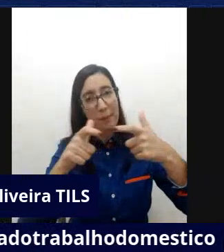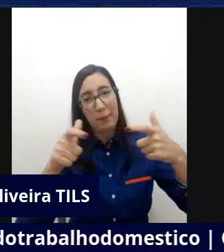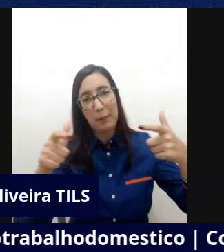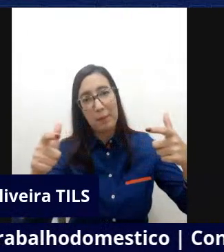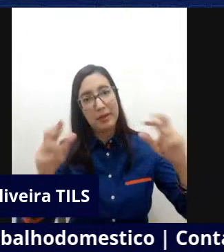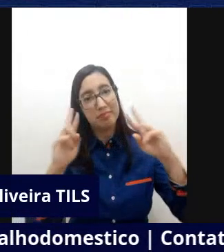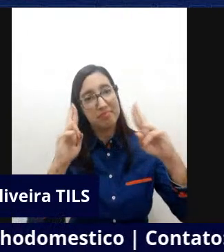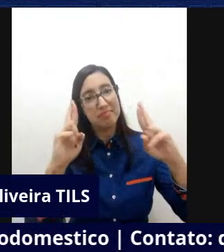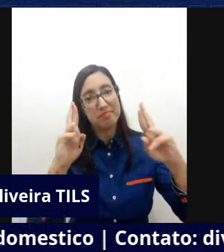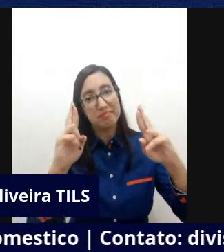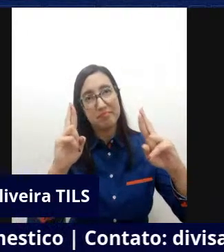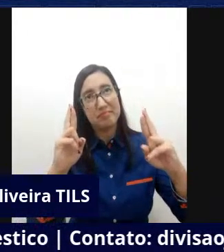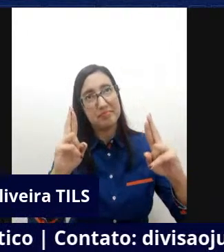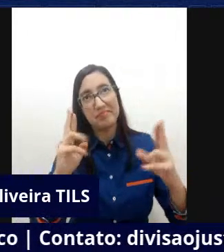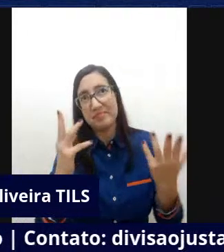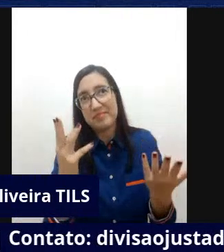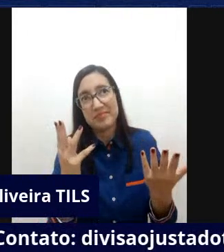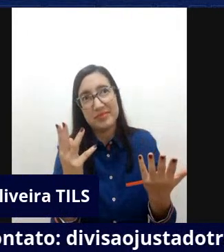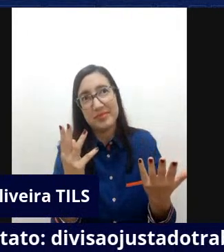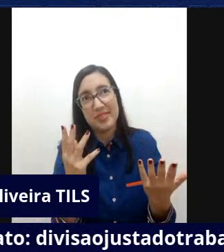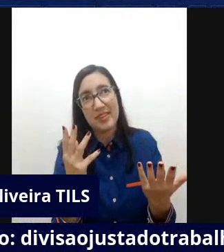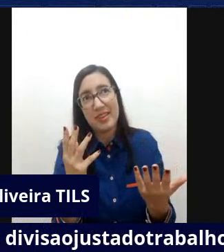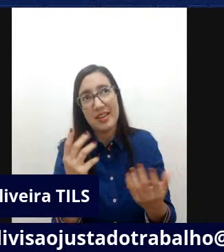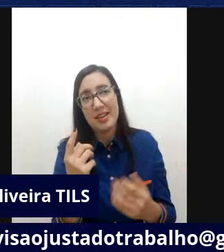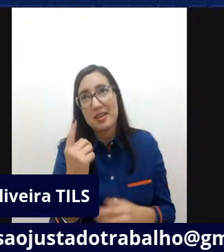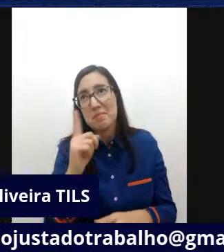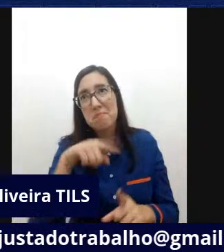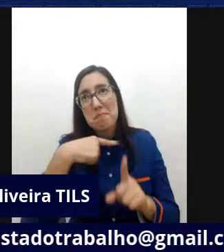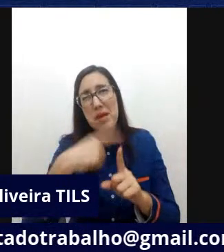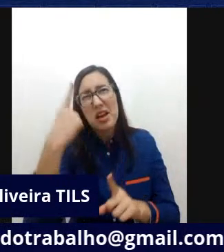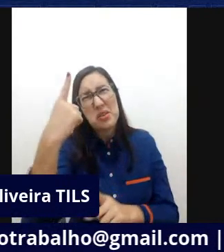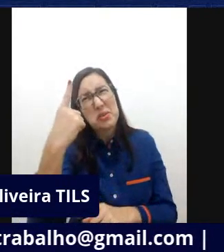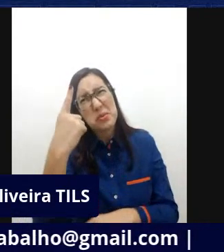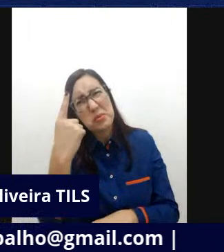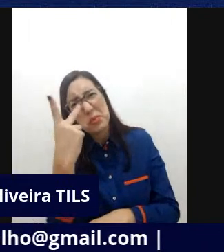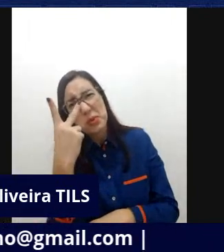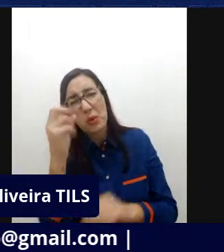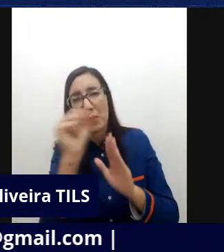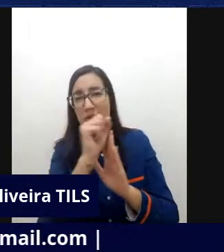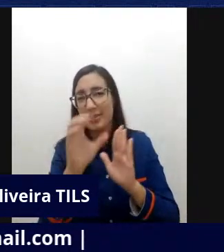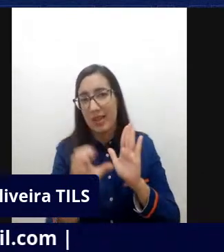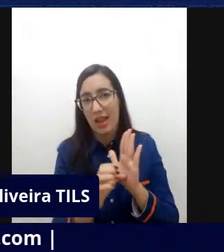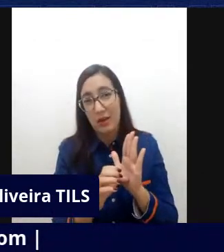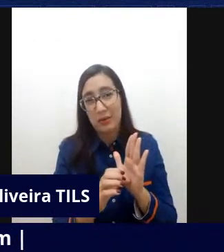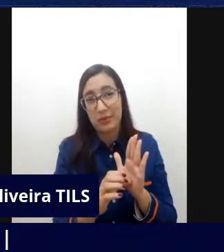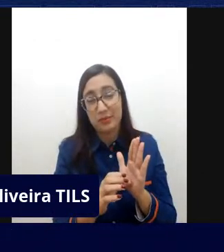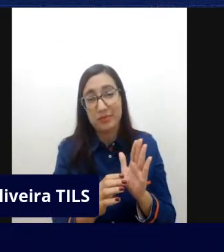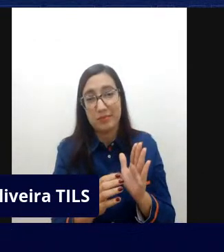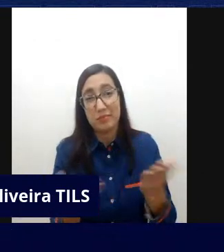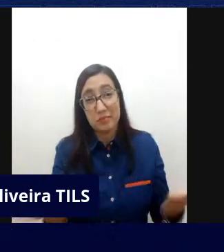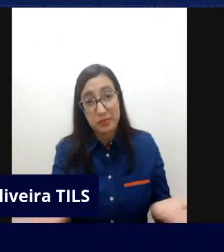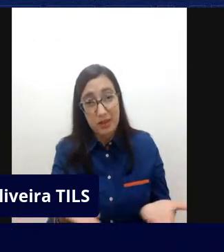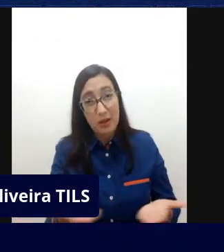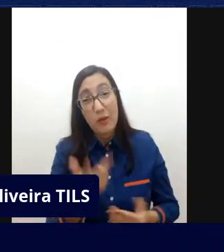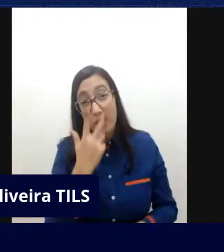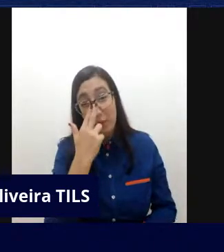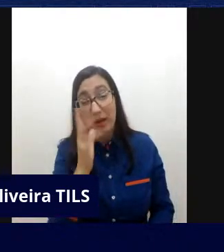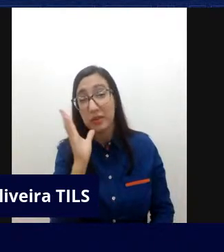um século ou dois. Porque da forma como anda hoje, acho que a gente vai demorar muito a atingir